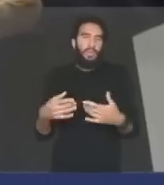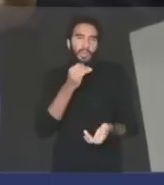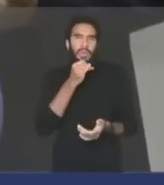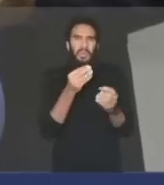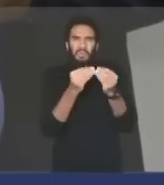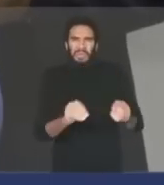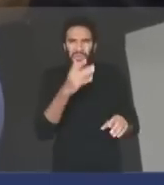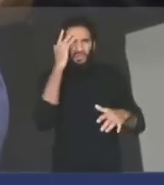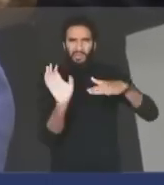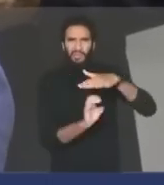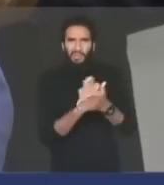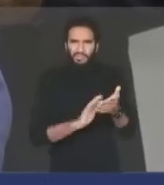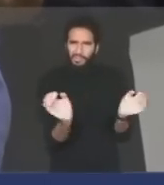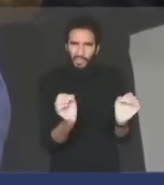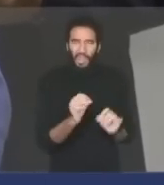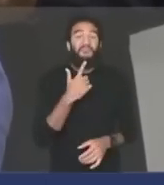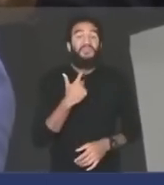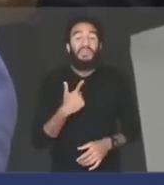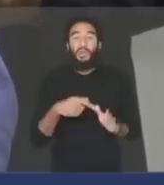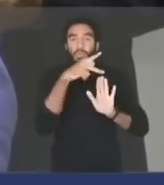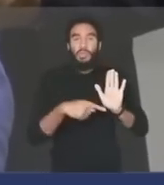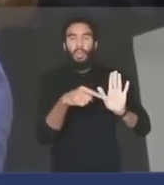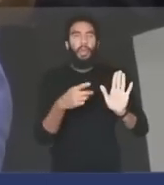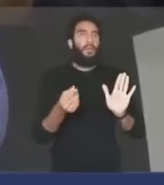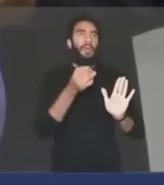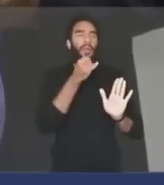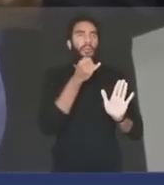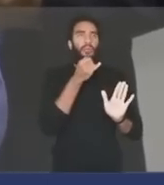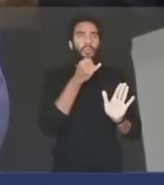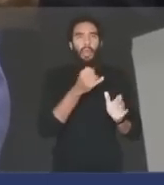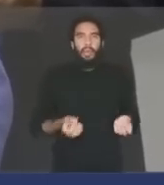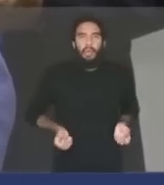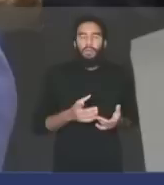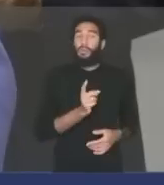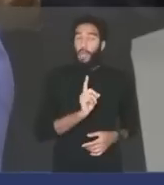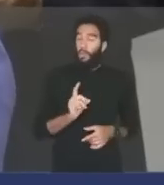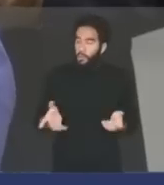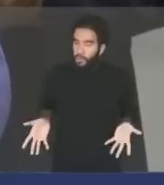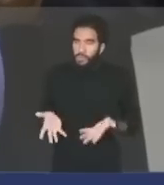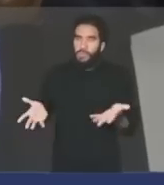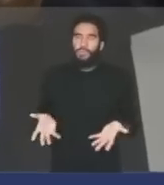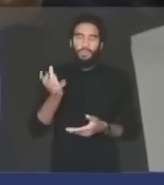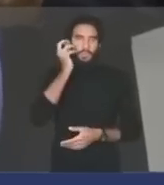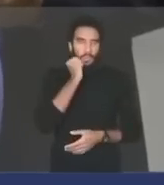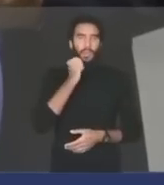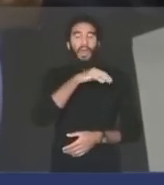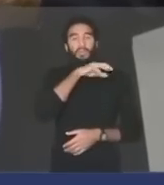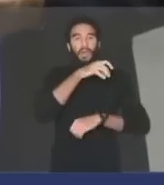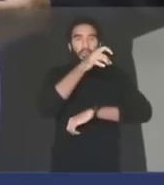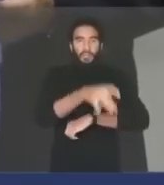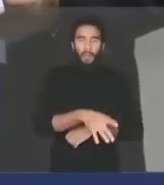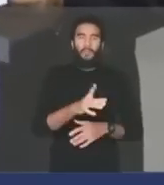empresário, empreendedor, não é a intenção do projeto. O projeto ele traz um estímulo à adoção de animais que são abandonados. E naturalmente nós não temos esses papéis